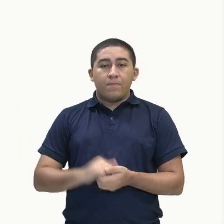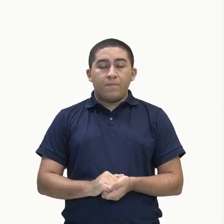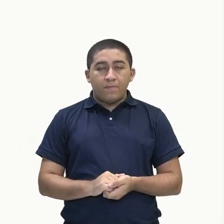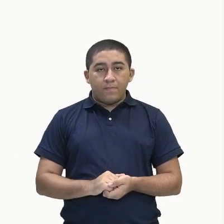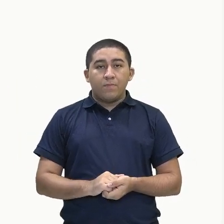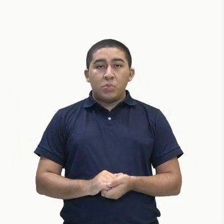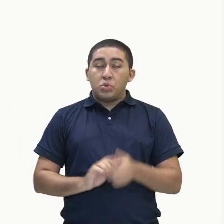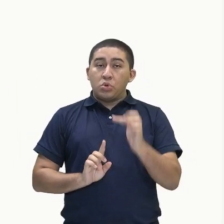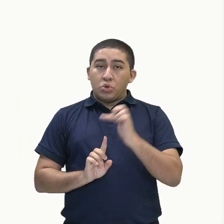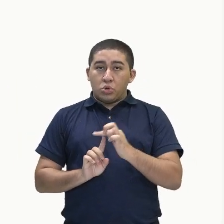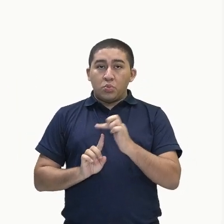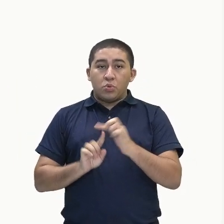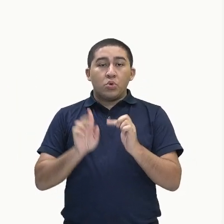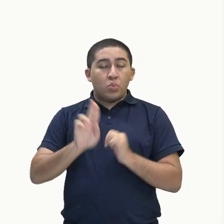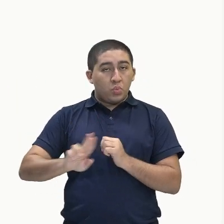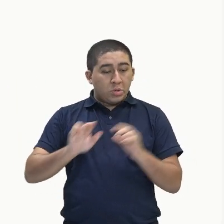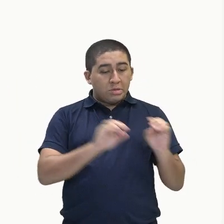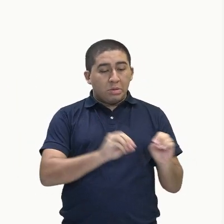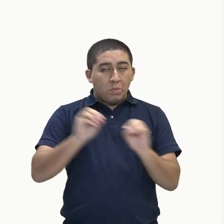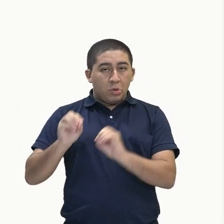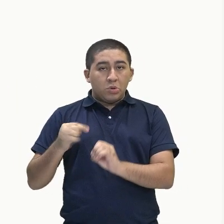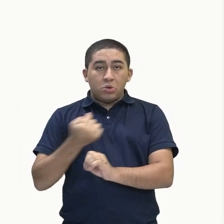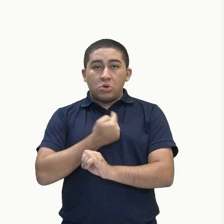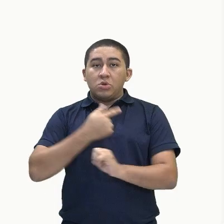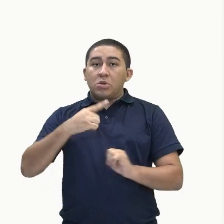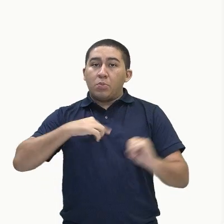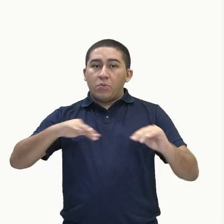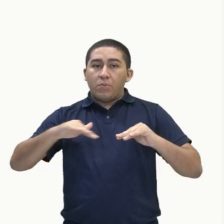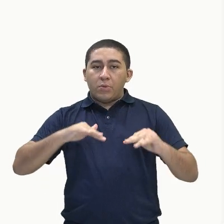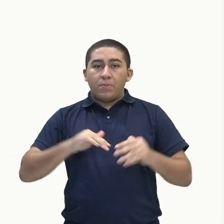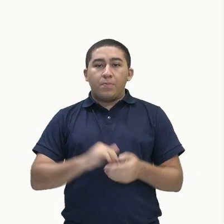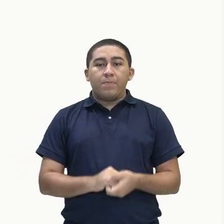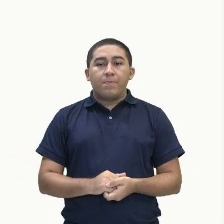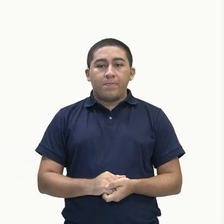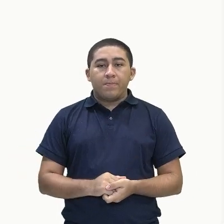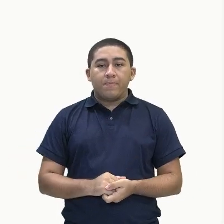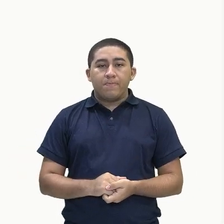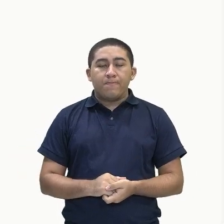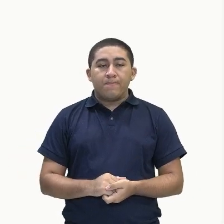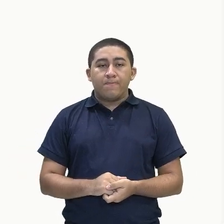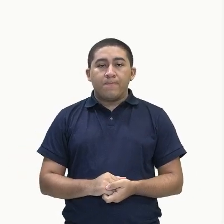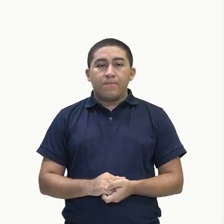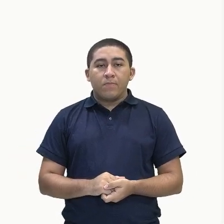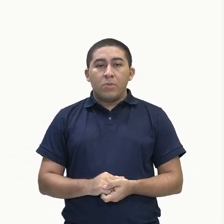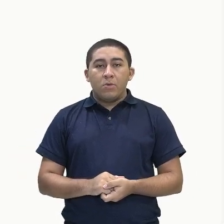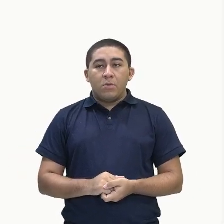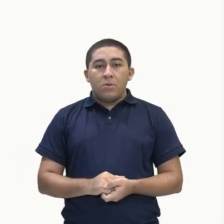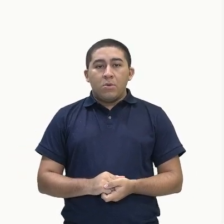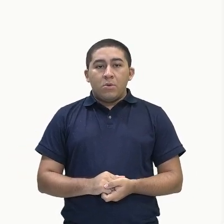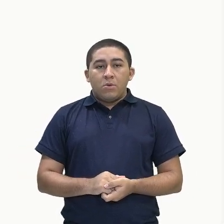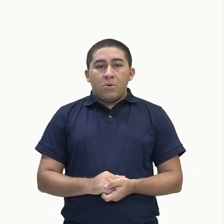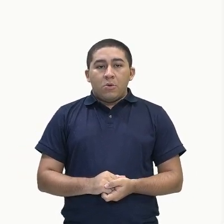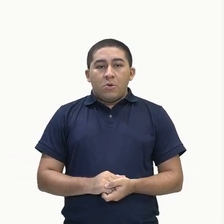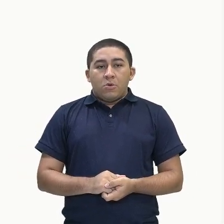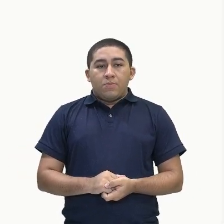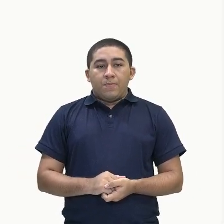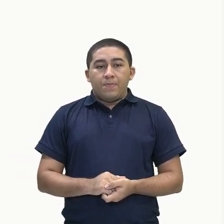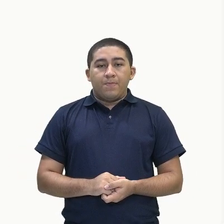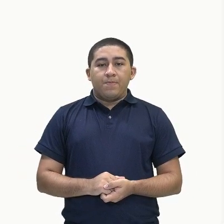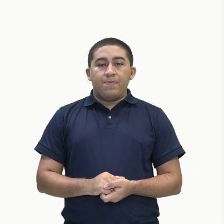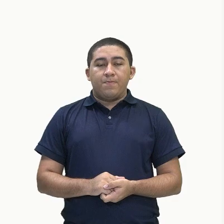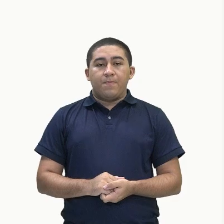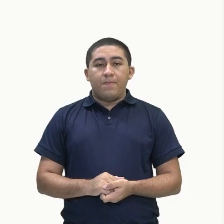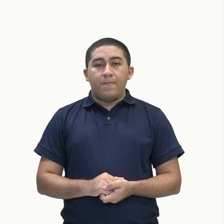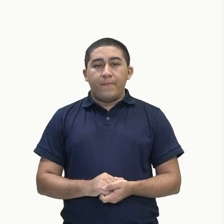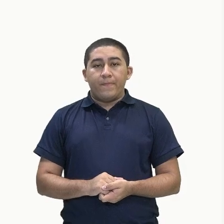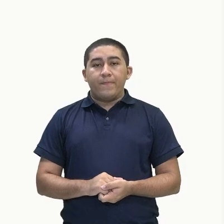transporte que nós temos aí, certo? Bem, então, esses tipos de motor,